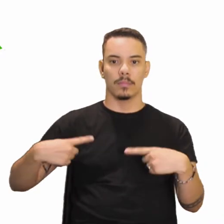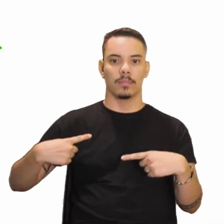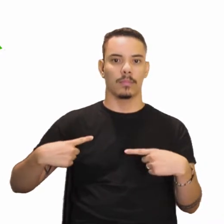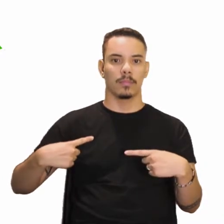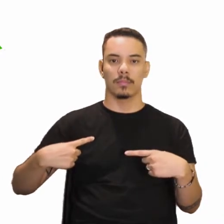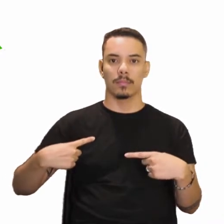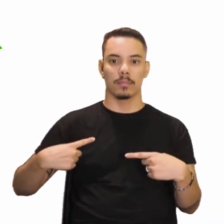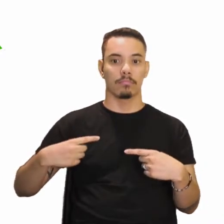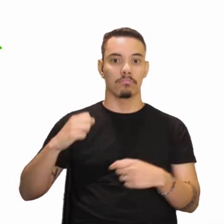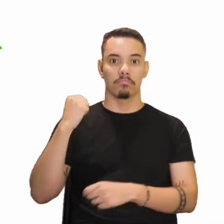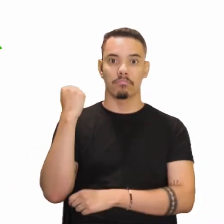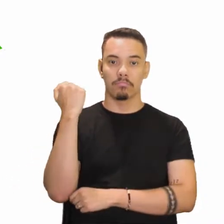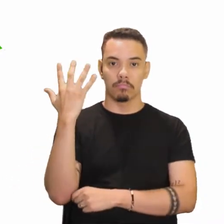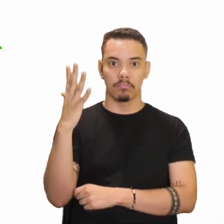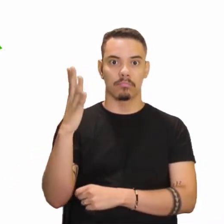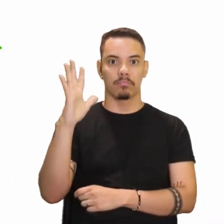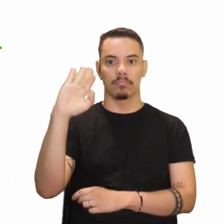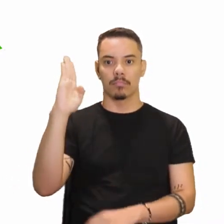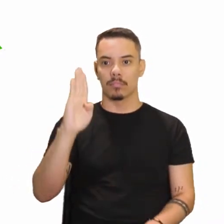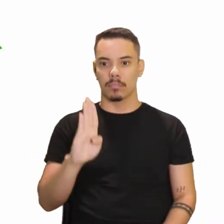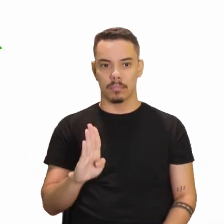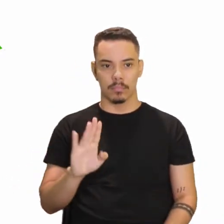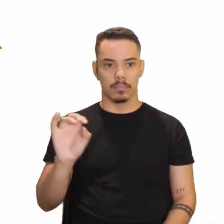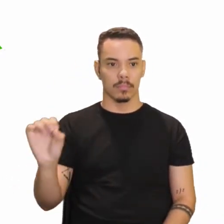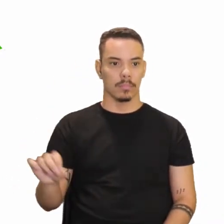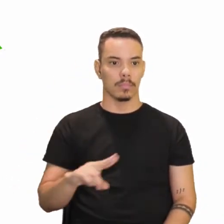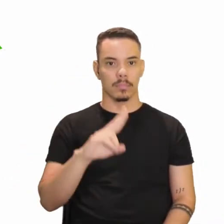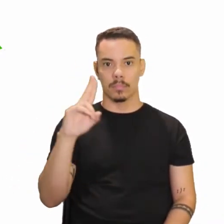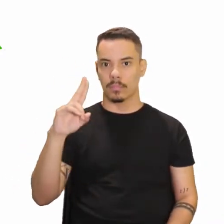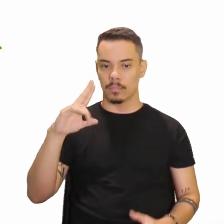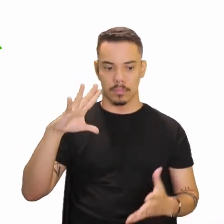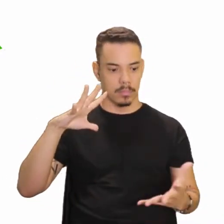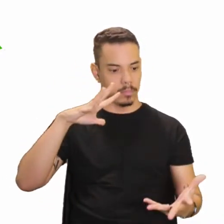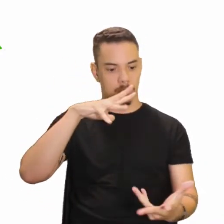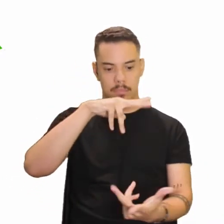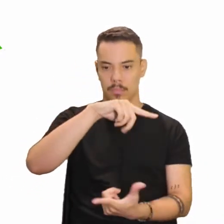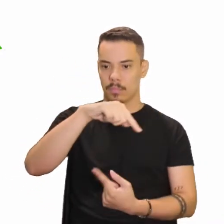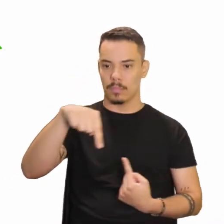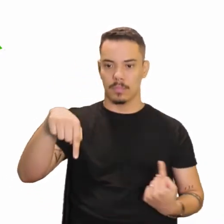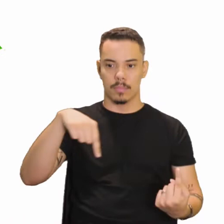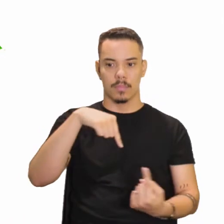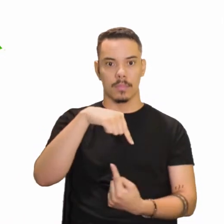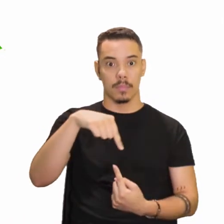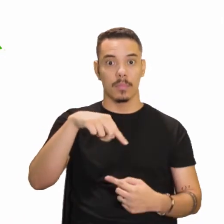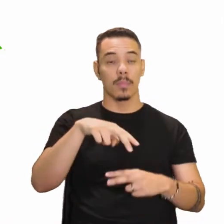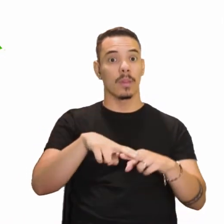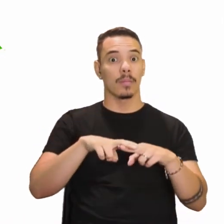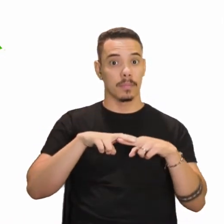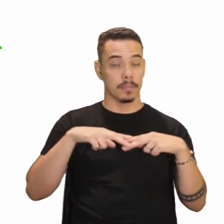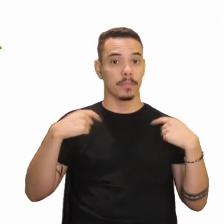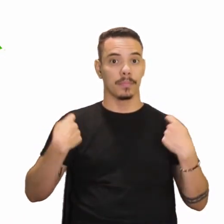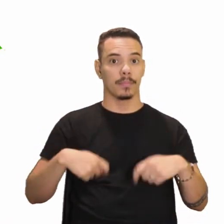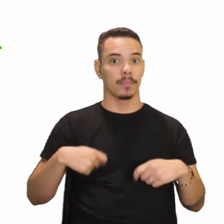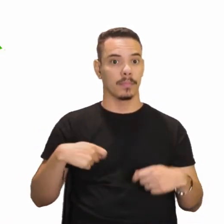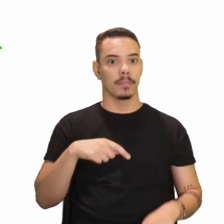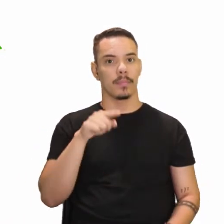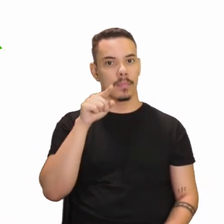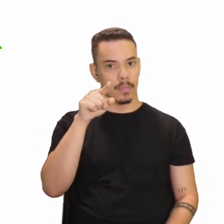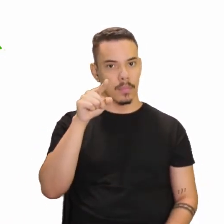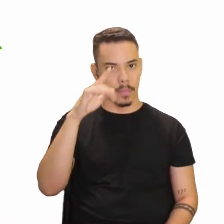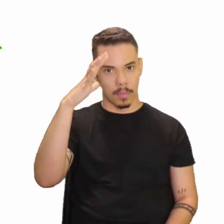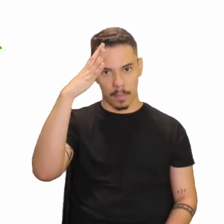seja nacionalmente ou internacionalmente então é necessário para você